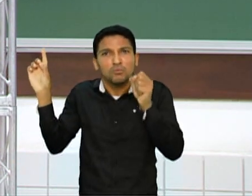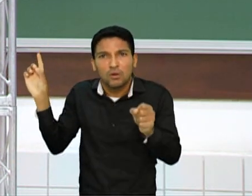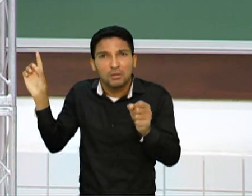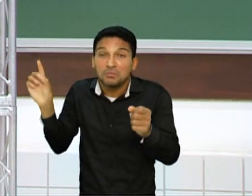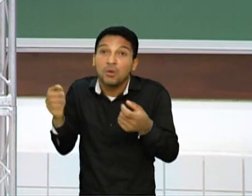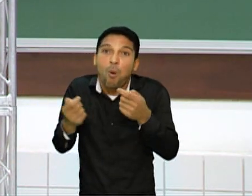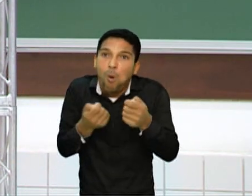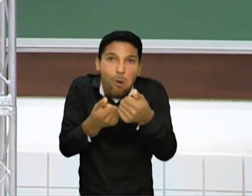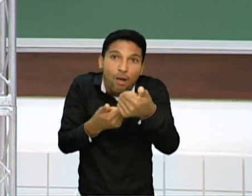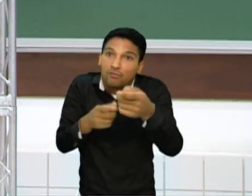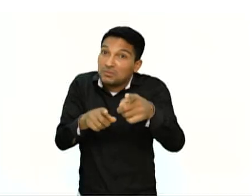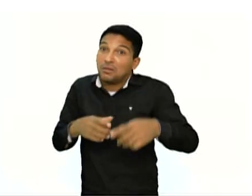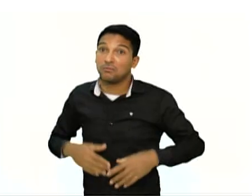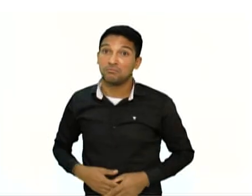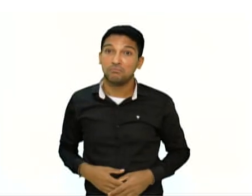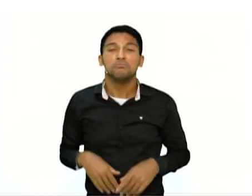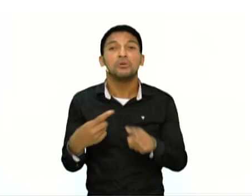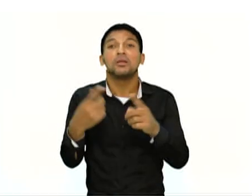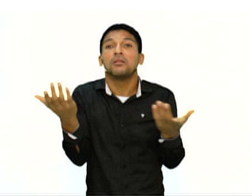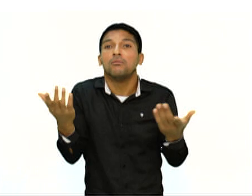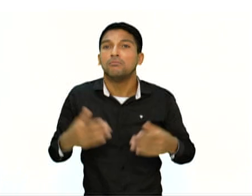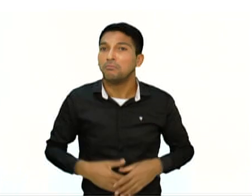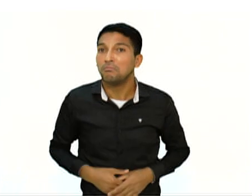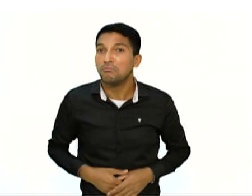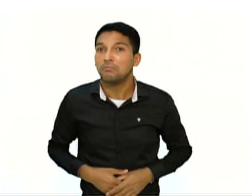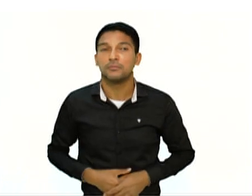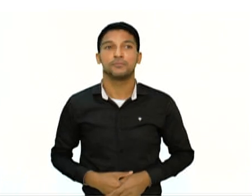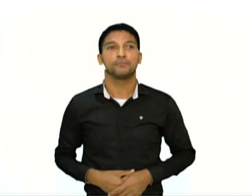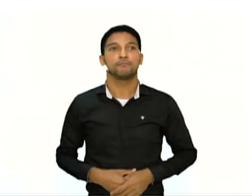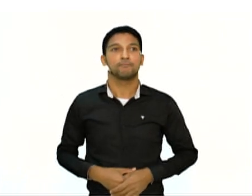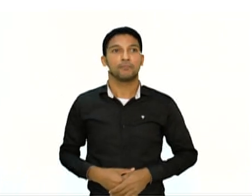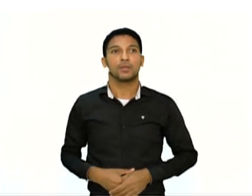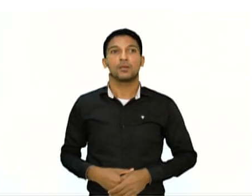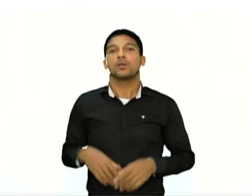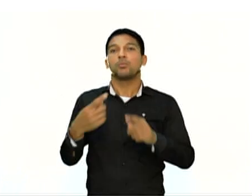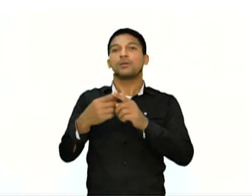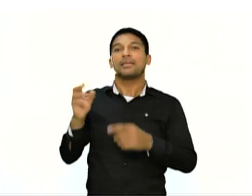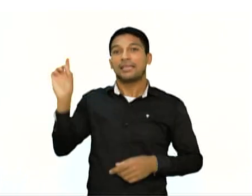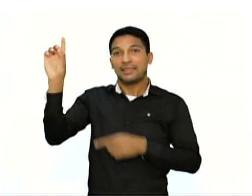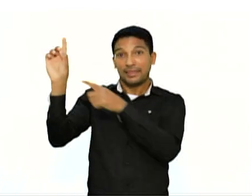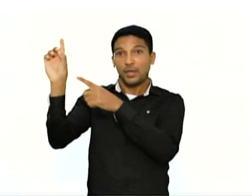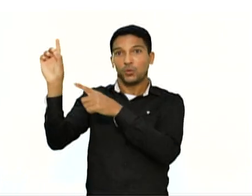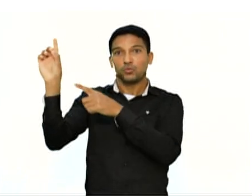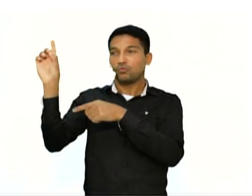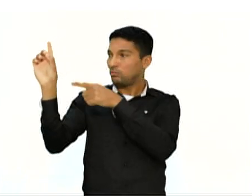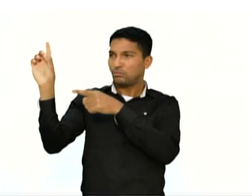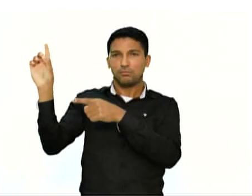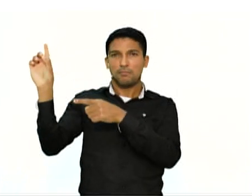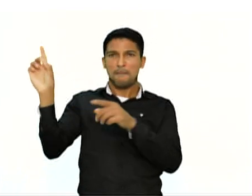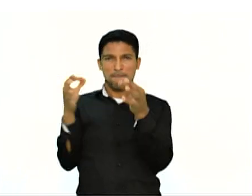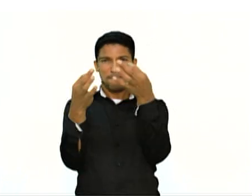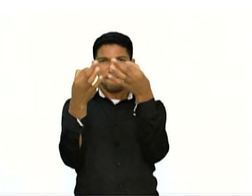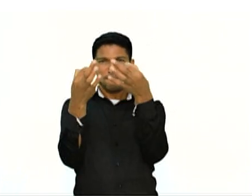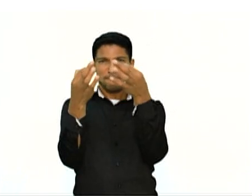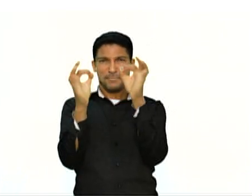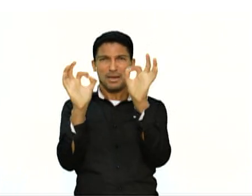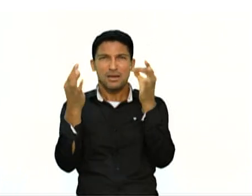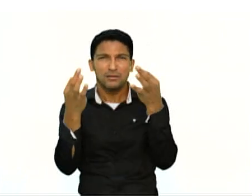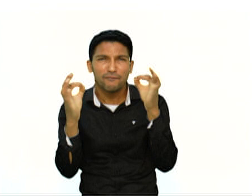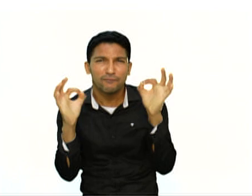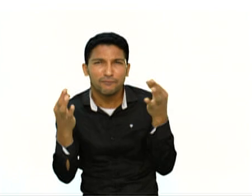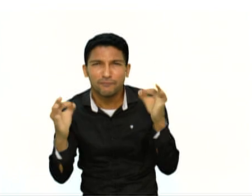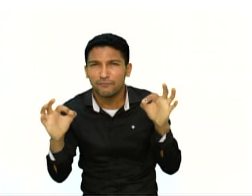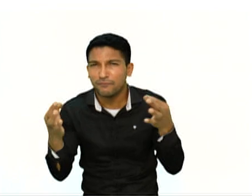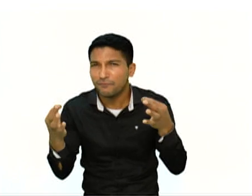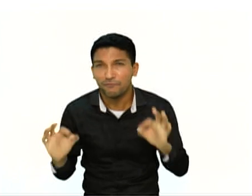enganaria? Bom, porque Deus, no seu critério de perfeição, ou seja, por ser um ser perfeito e